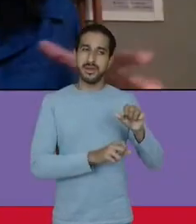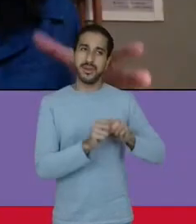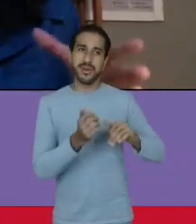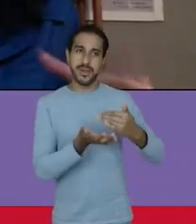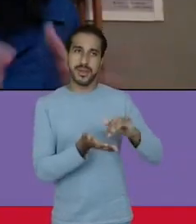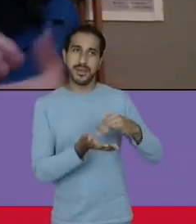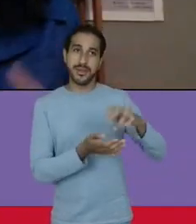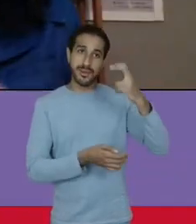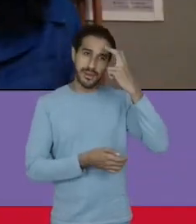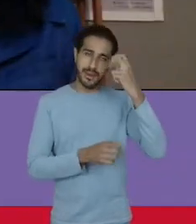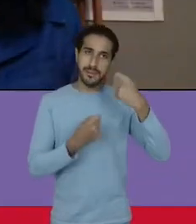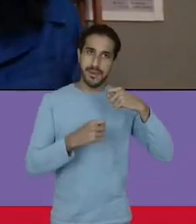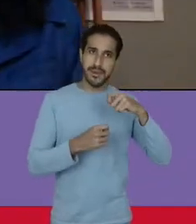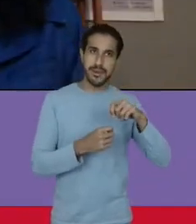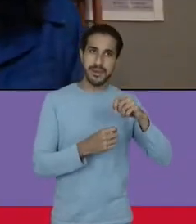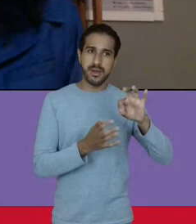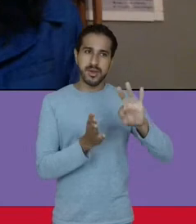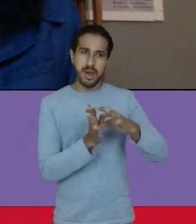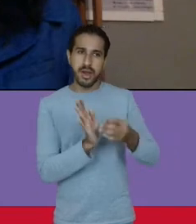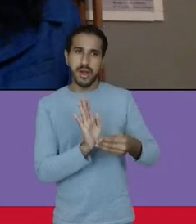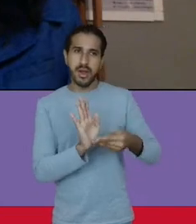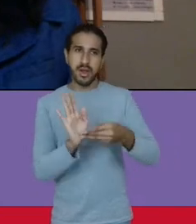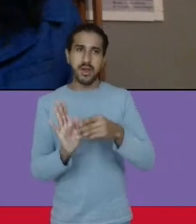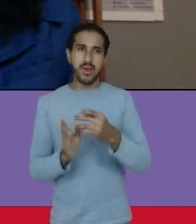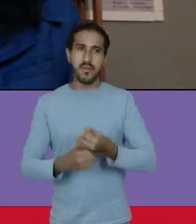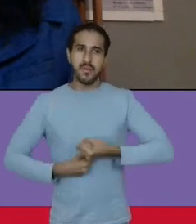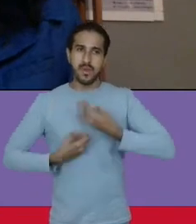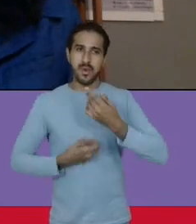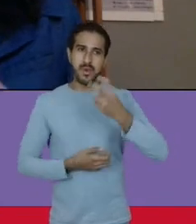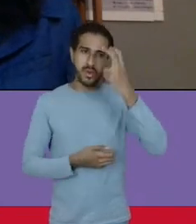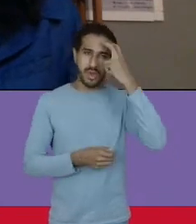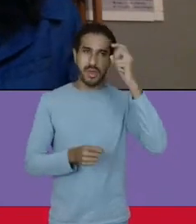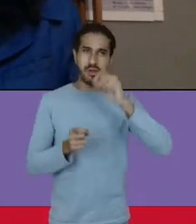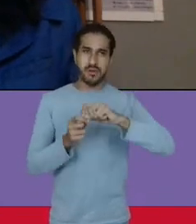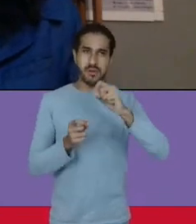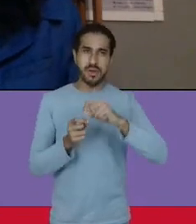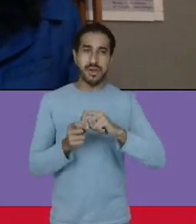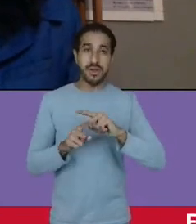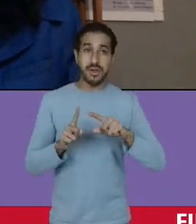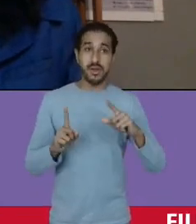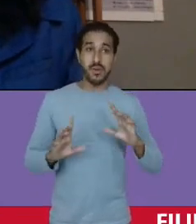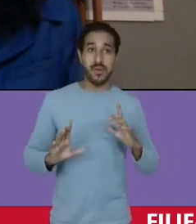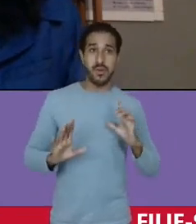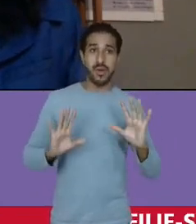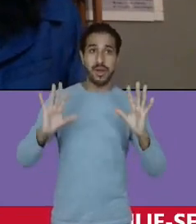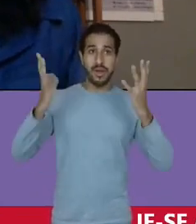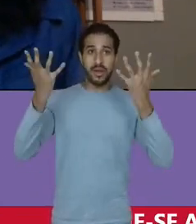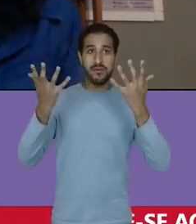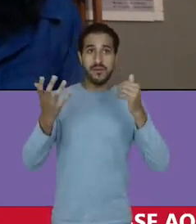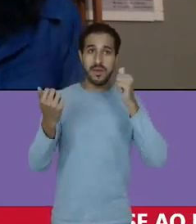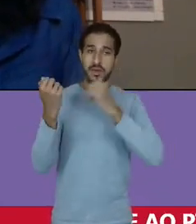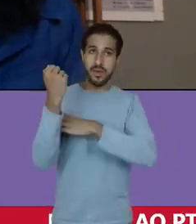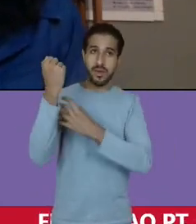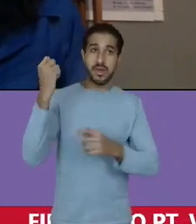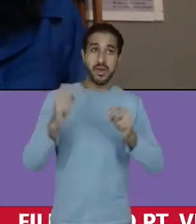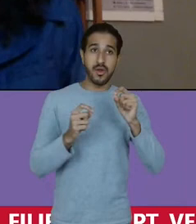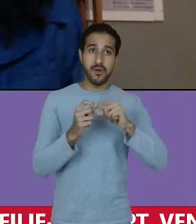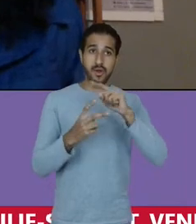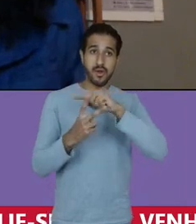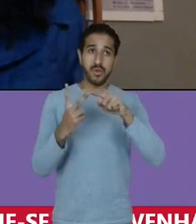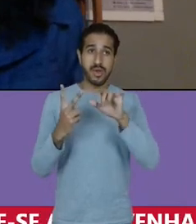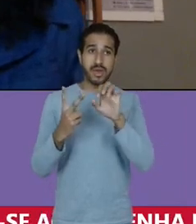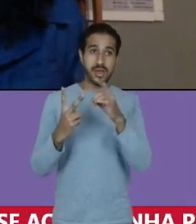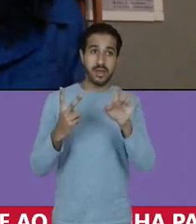Secretaria de Cultura, precisa dar o ok só para os produtores culturais poderem fazer. Eu tenho um evento feminista, por exemplo, que eu fiz duas edições,